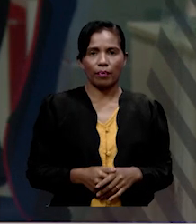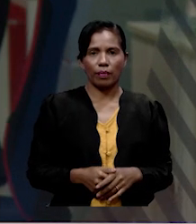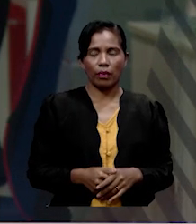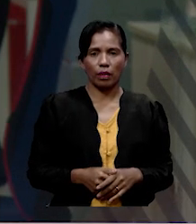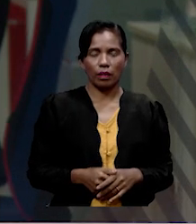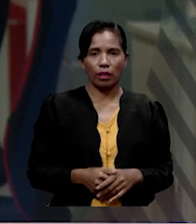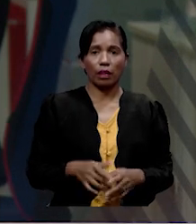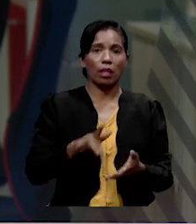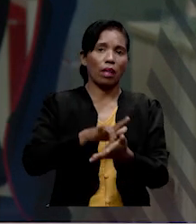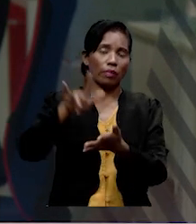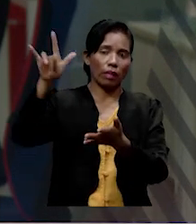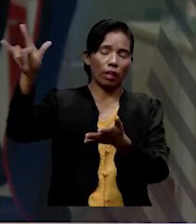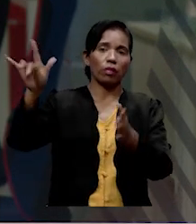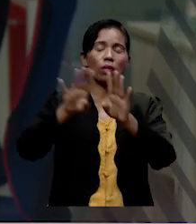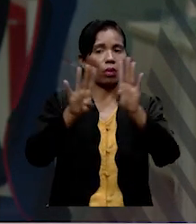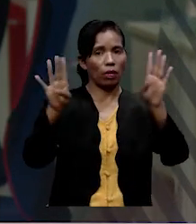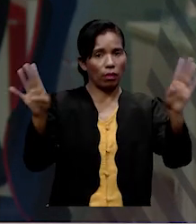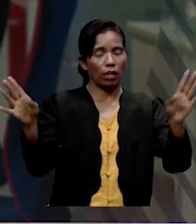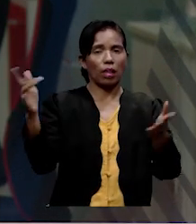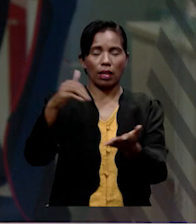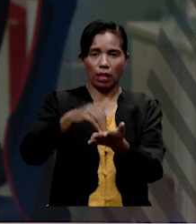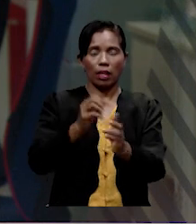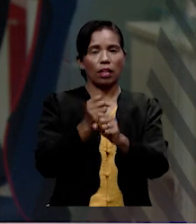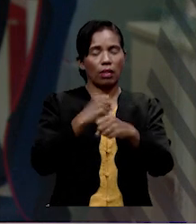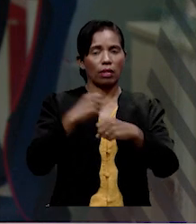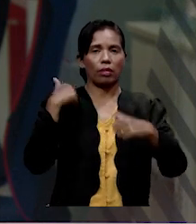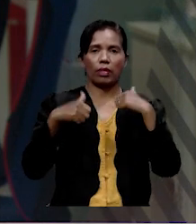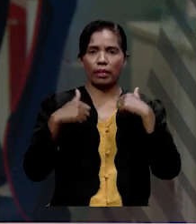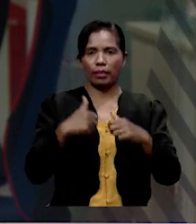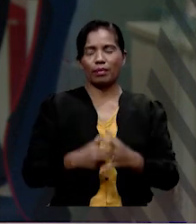Avião Citilink reativa voo comercial.